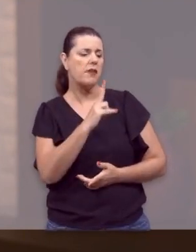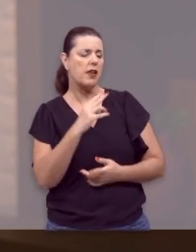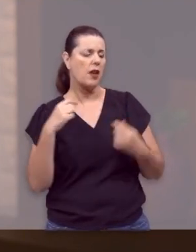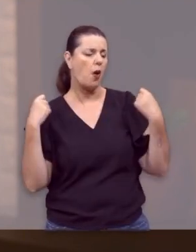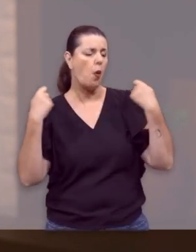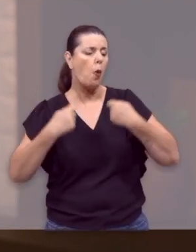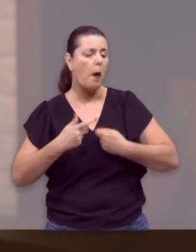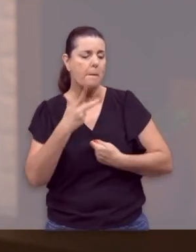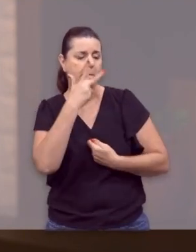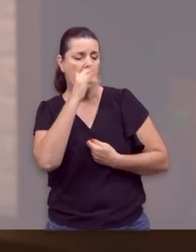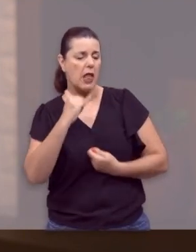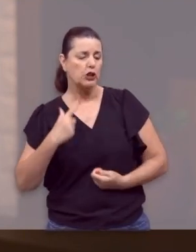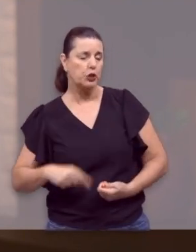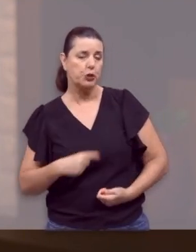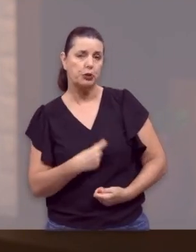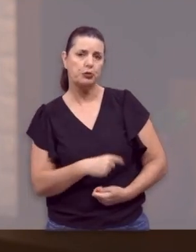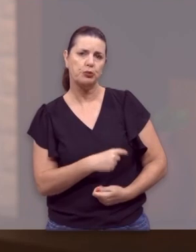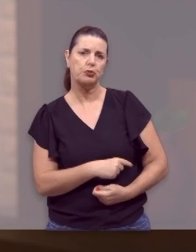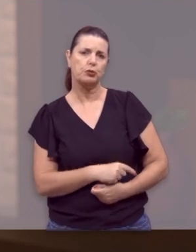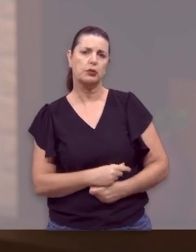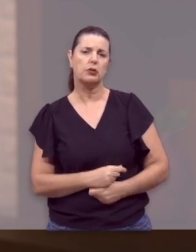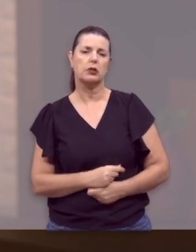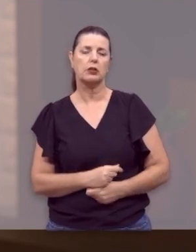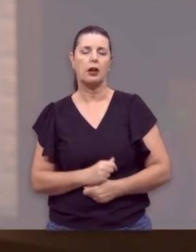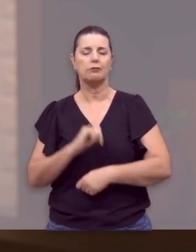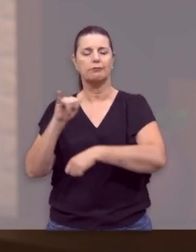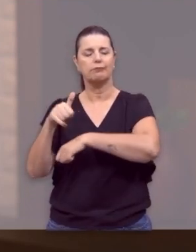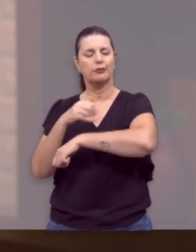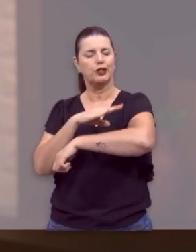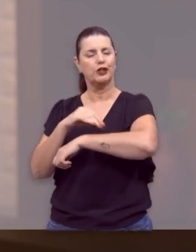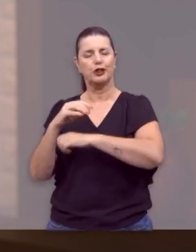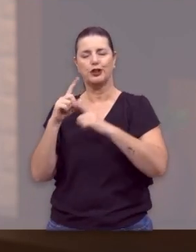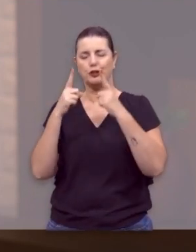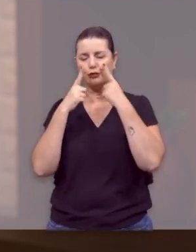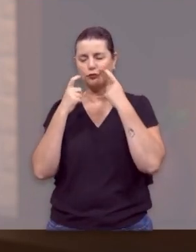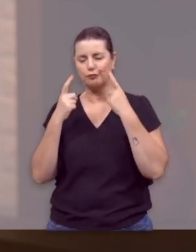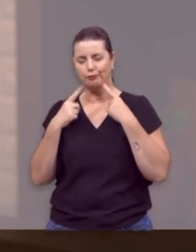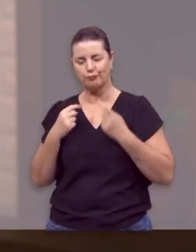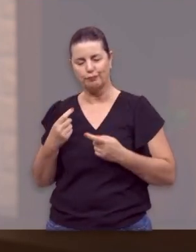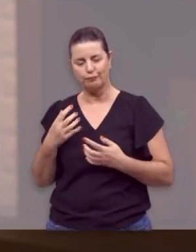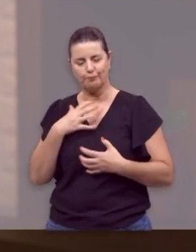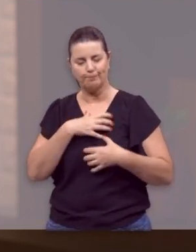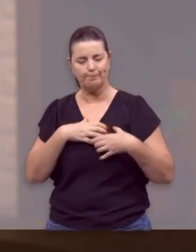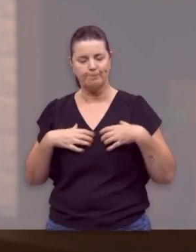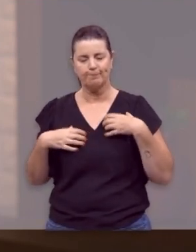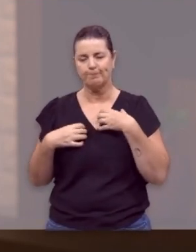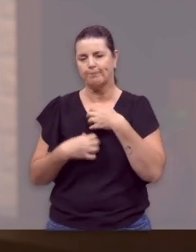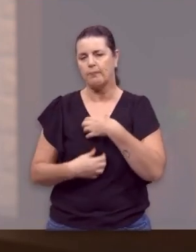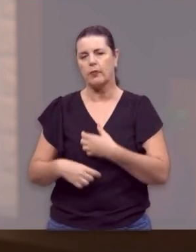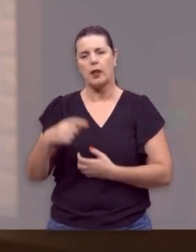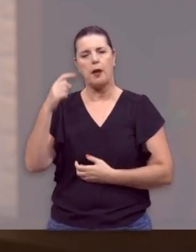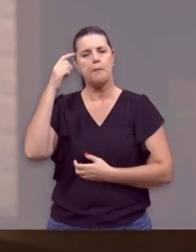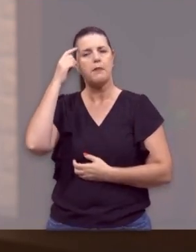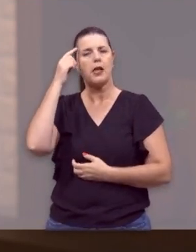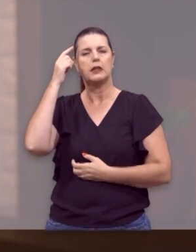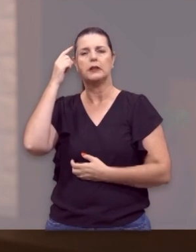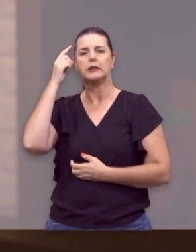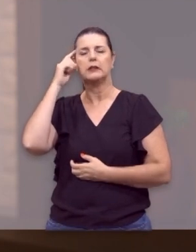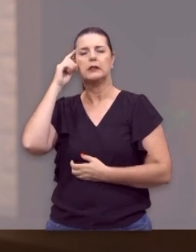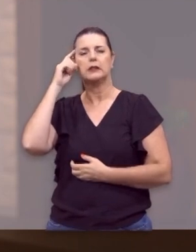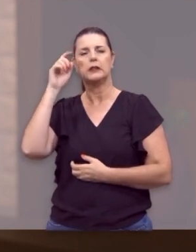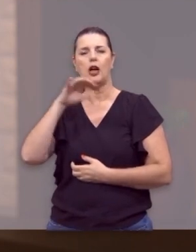filho. E diz a Bíblia que o Jacó chora desesperadamente, achando que uma besta fera havia devorado o seu